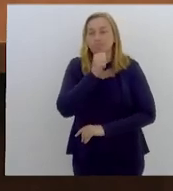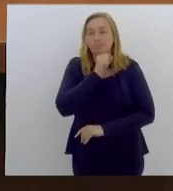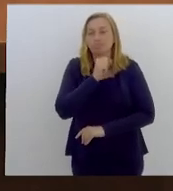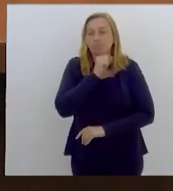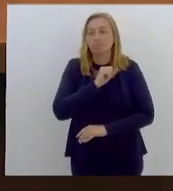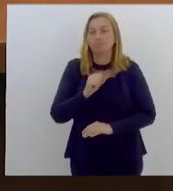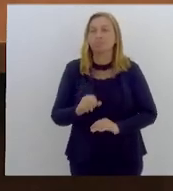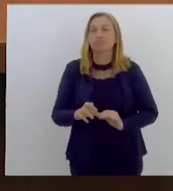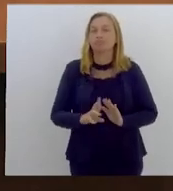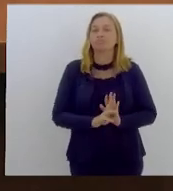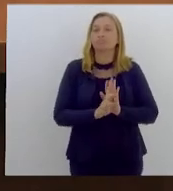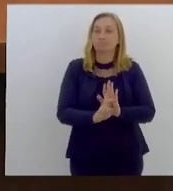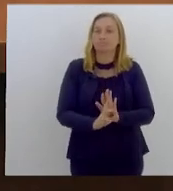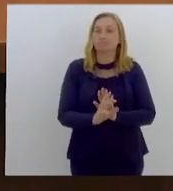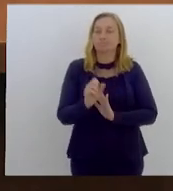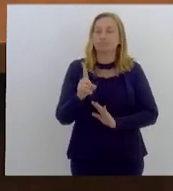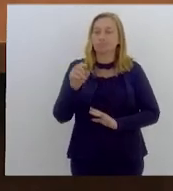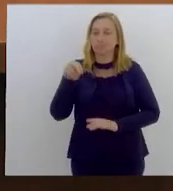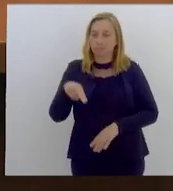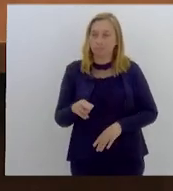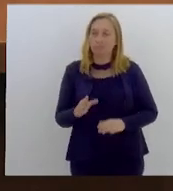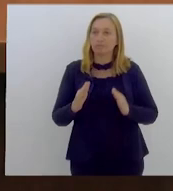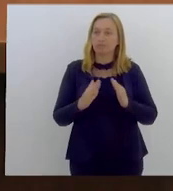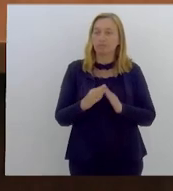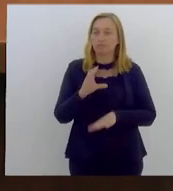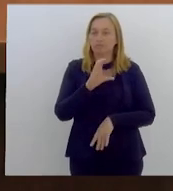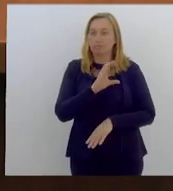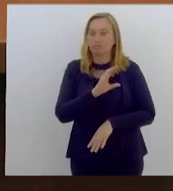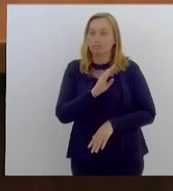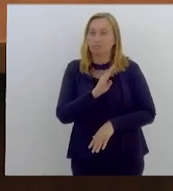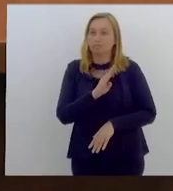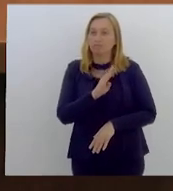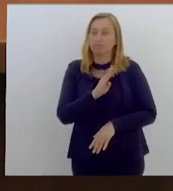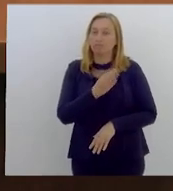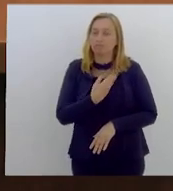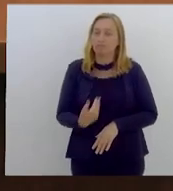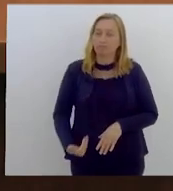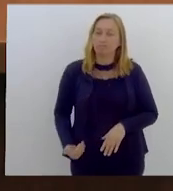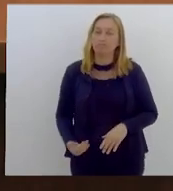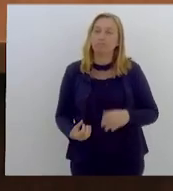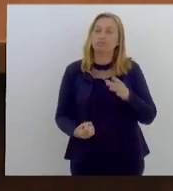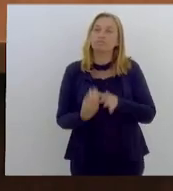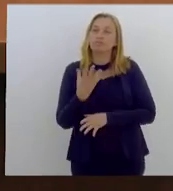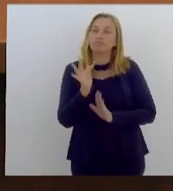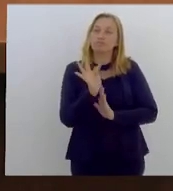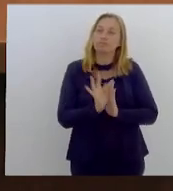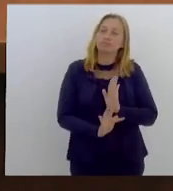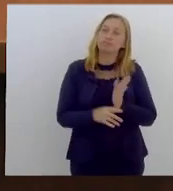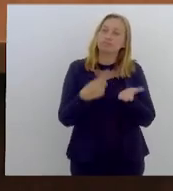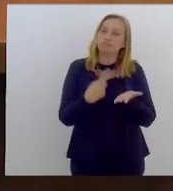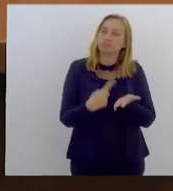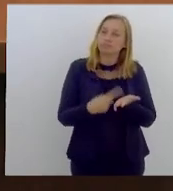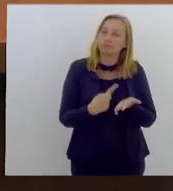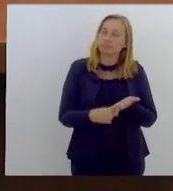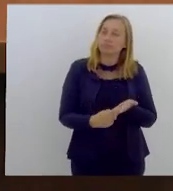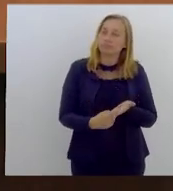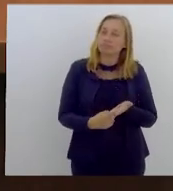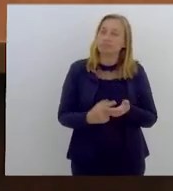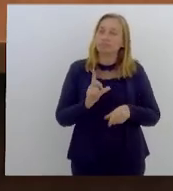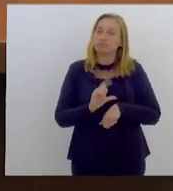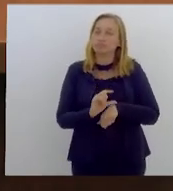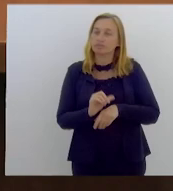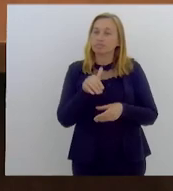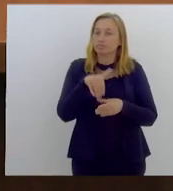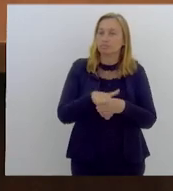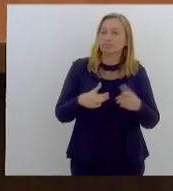com o representante Adilson, subsecretário da Casa Civil, que construiu esse texto de acordo que, ora, foi